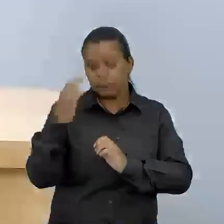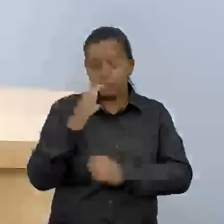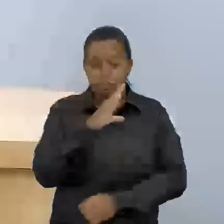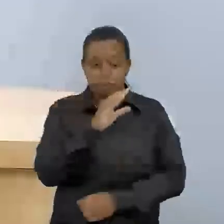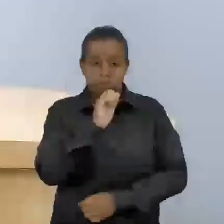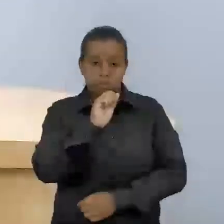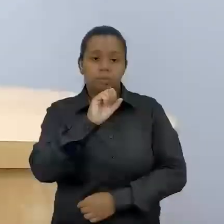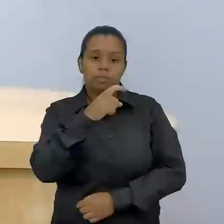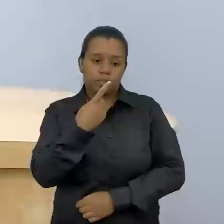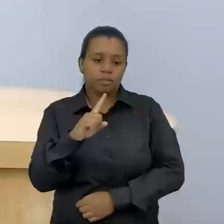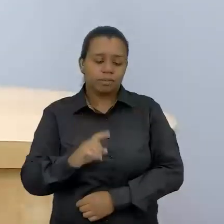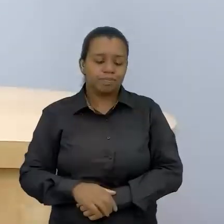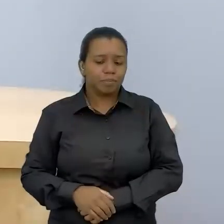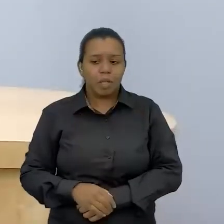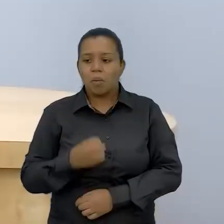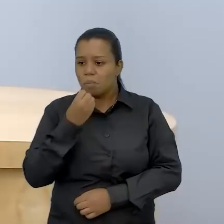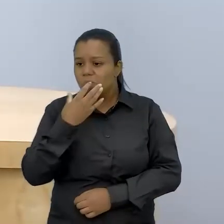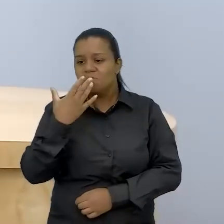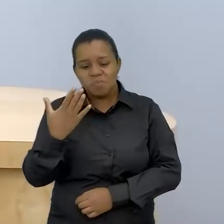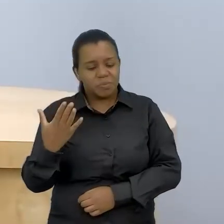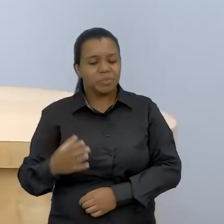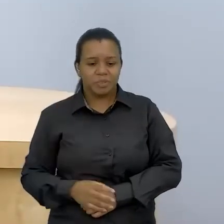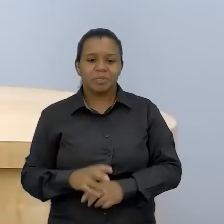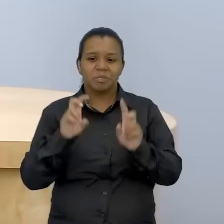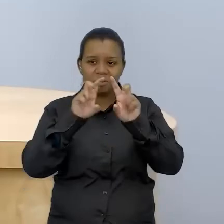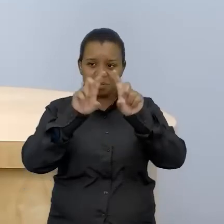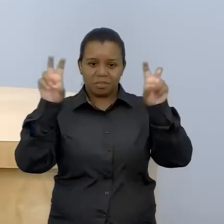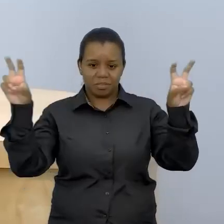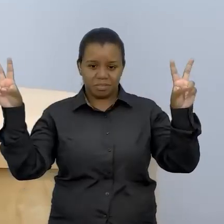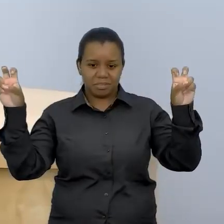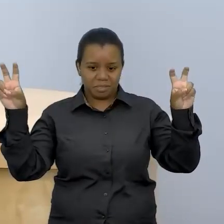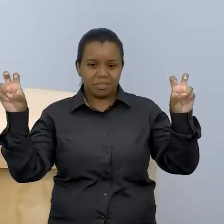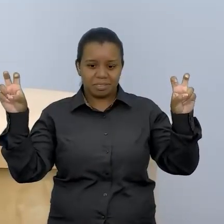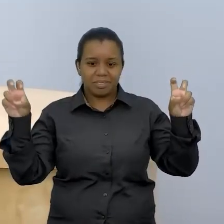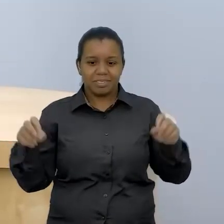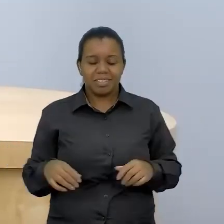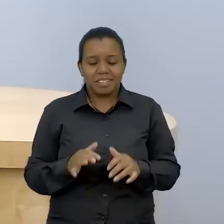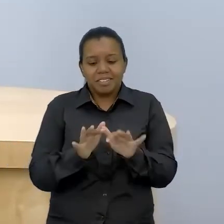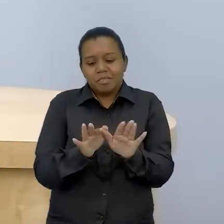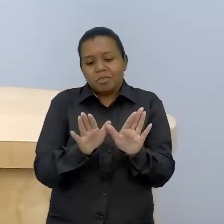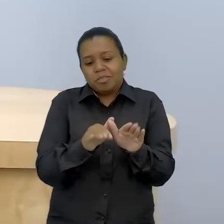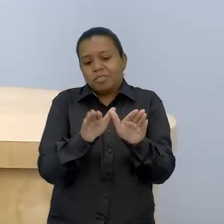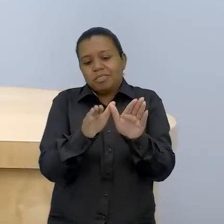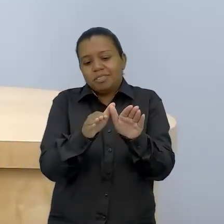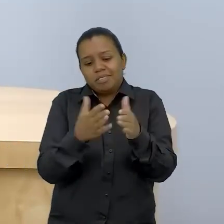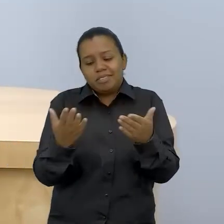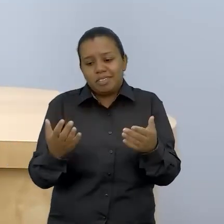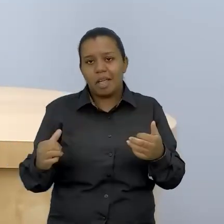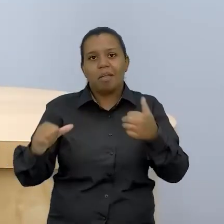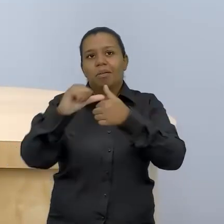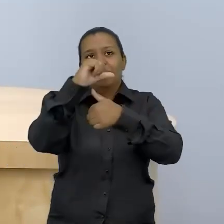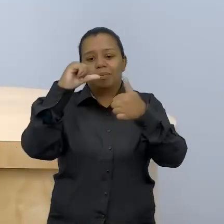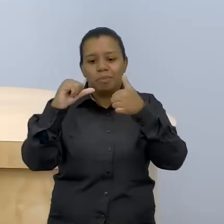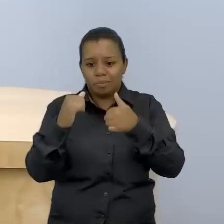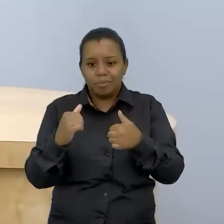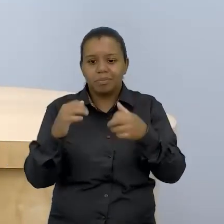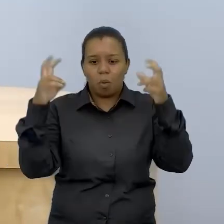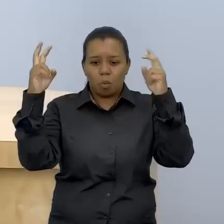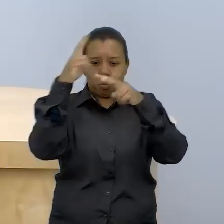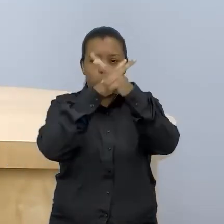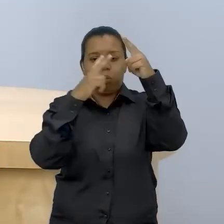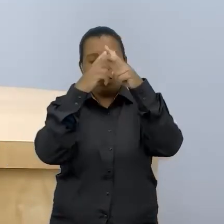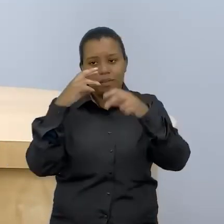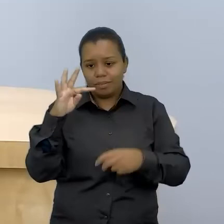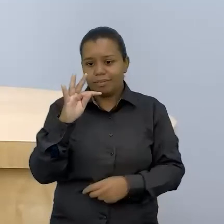dá, né, de um bater de asas de uma borboleta poder fazer aí, formar um tornado no Texas, né? Será